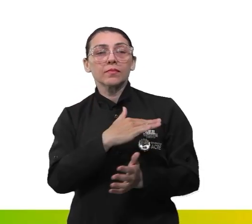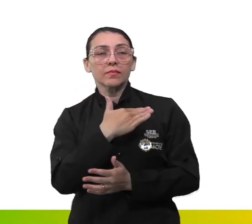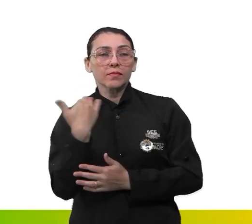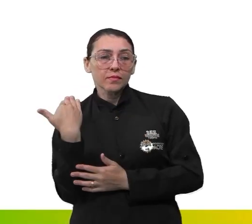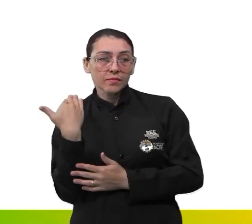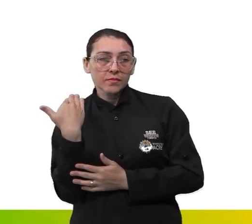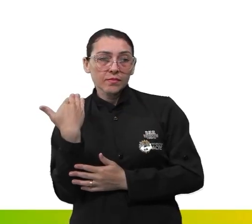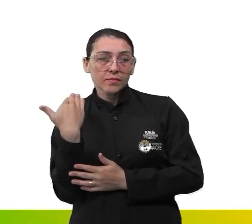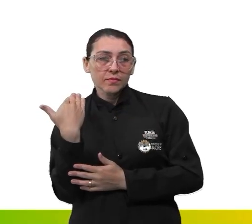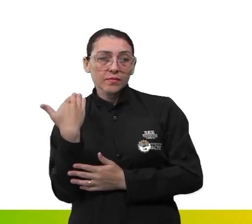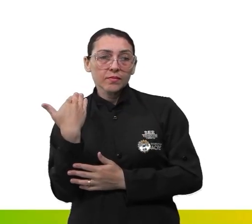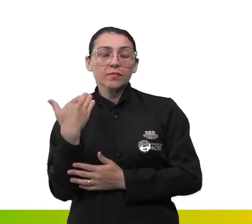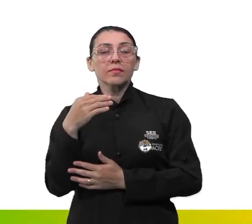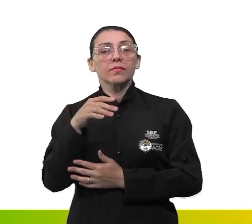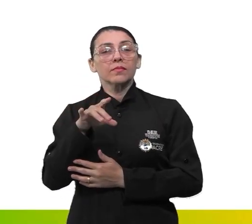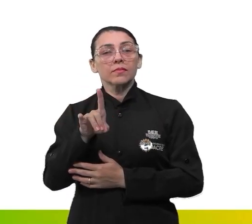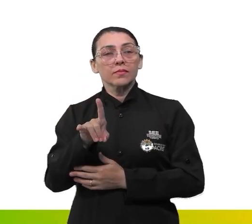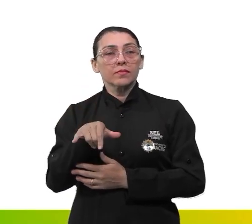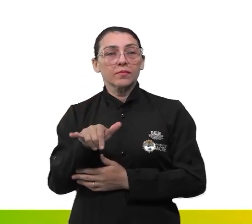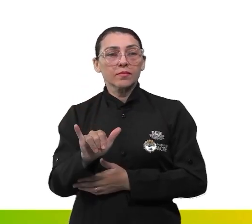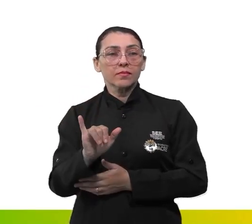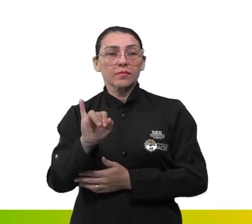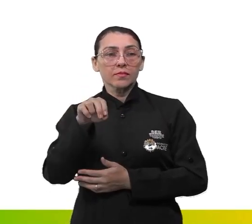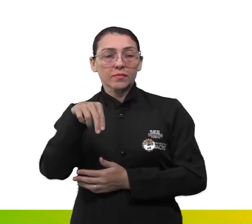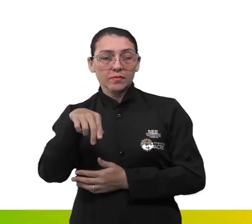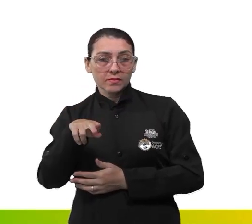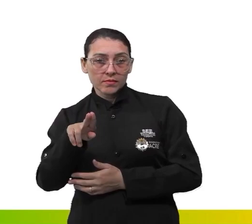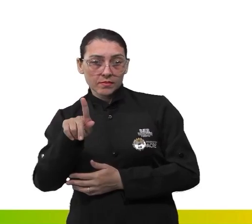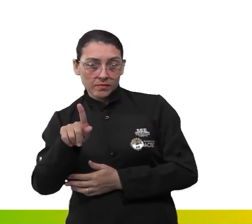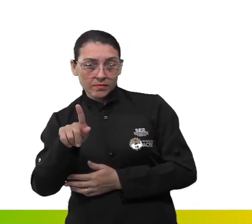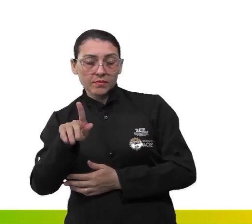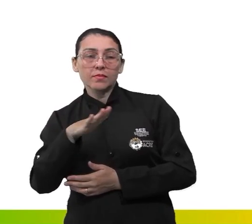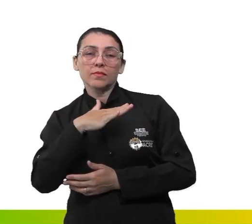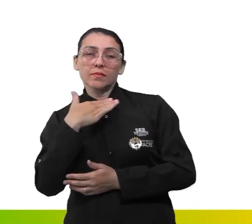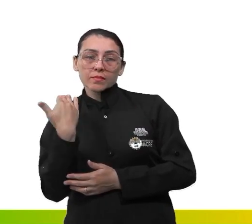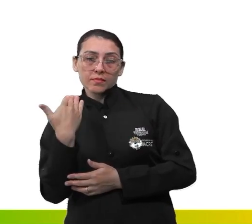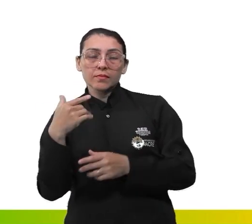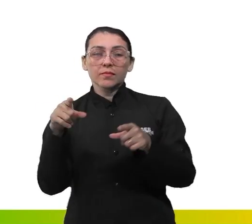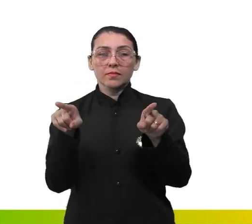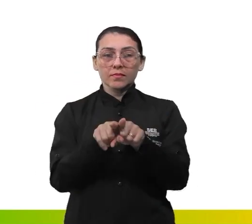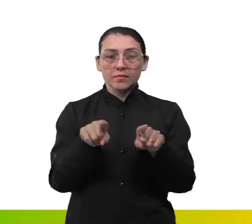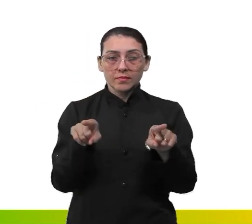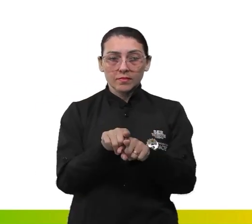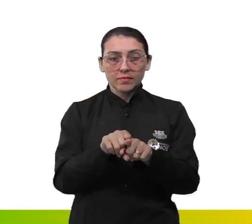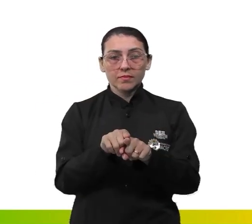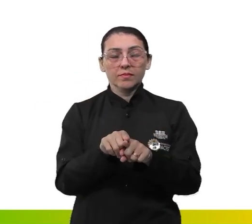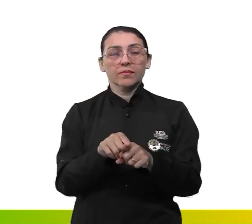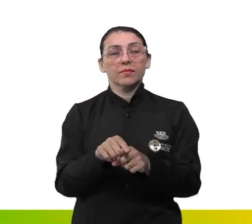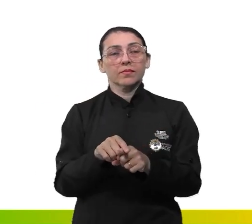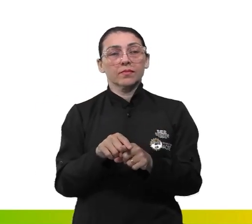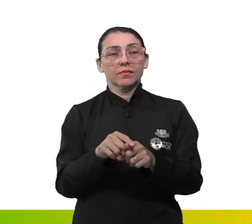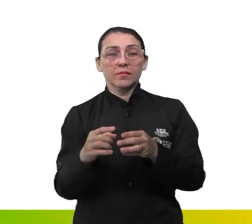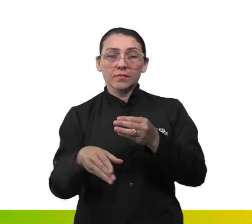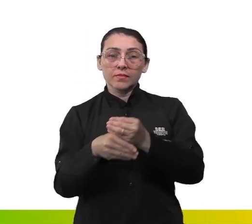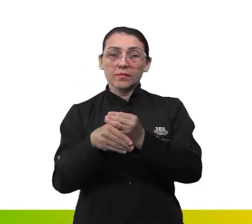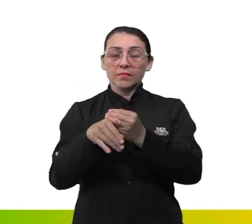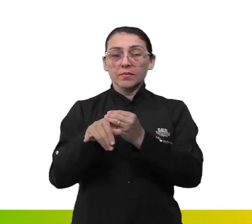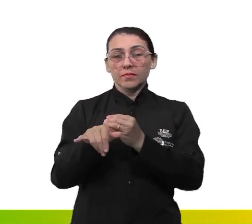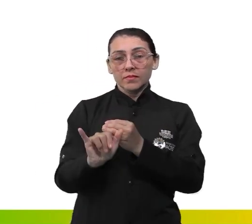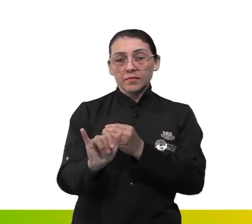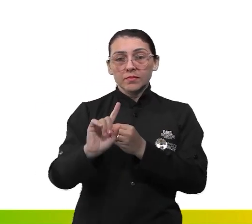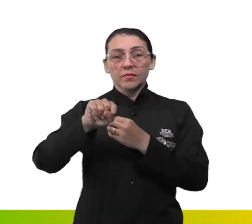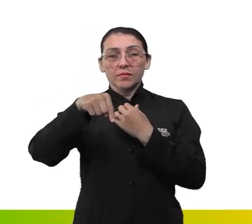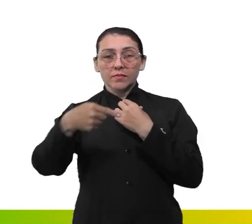morrer. Dying, morrendo. Nós vamos aqui acrescentar o y e